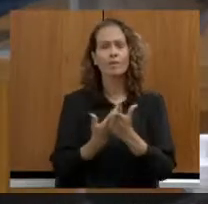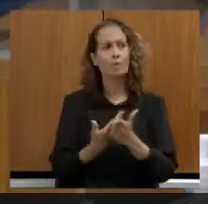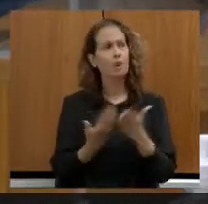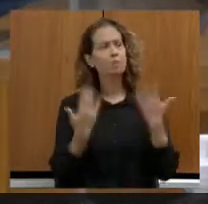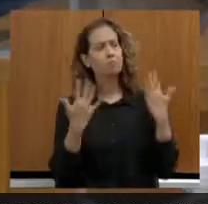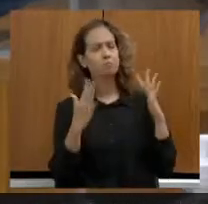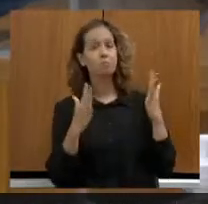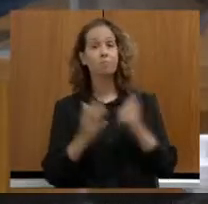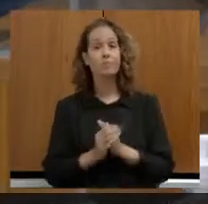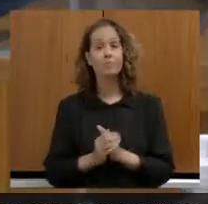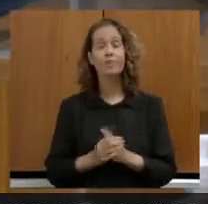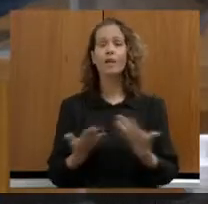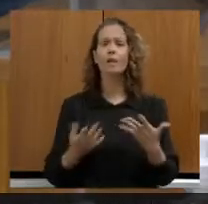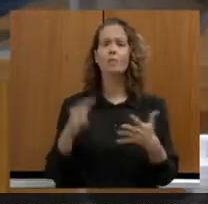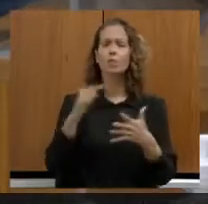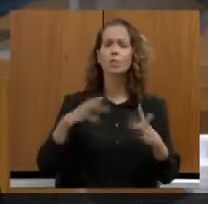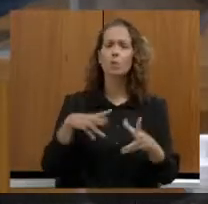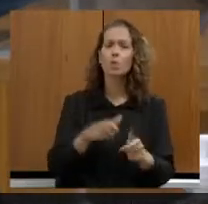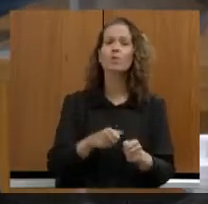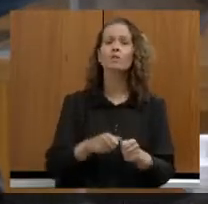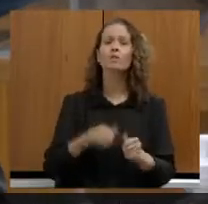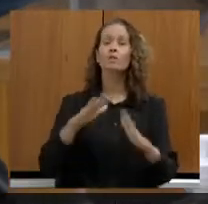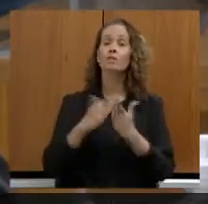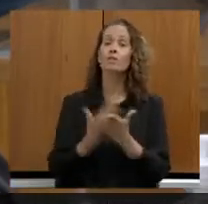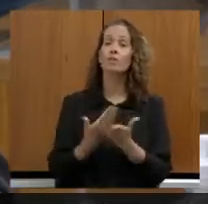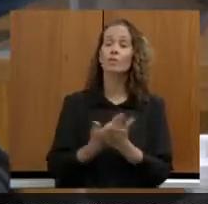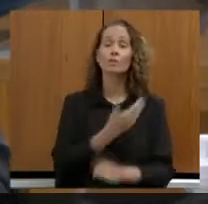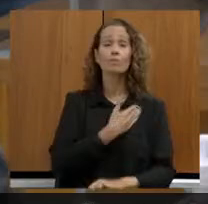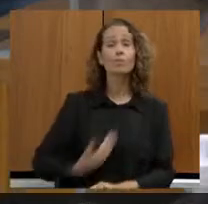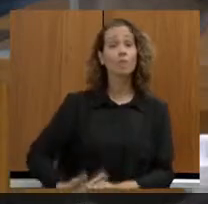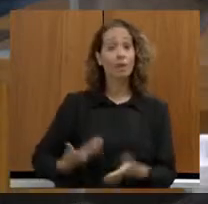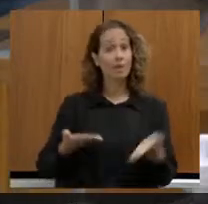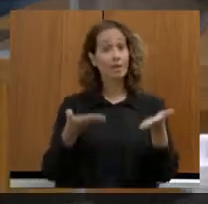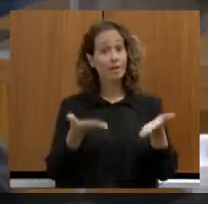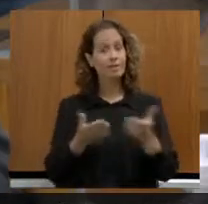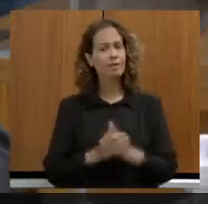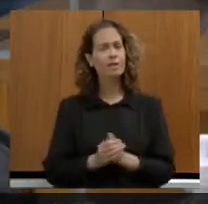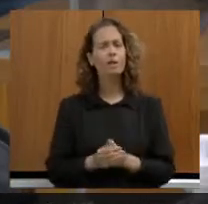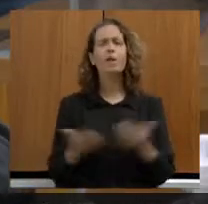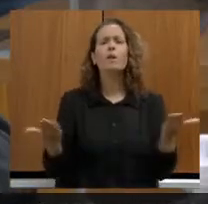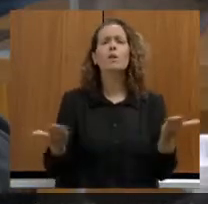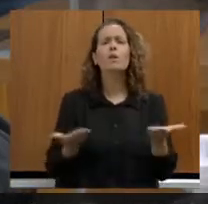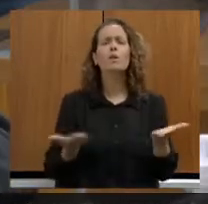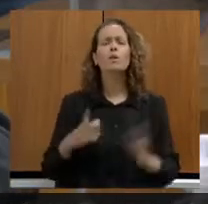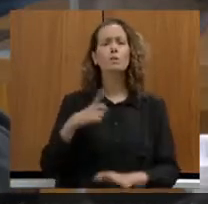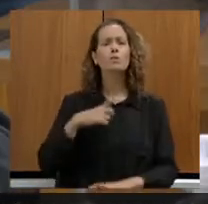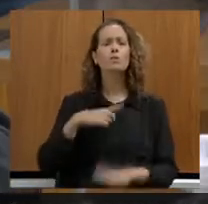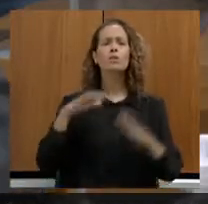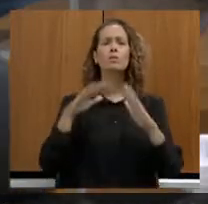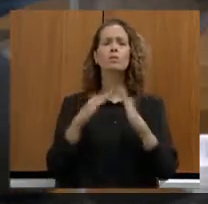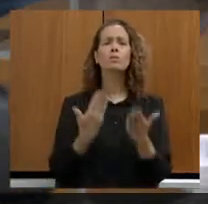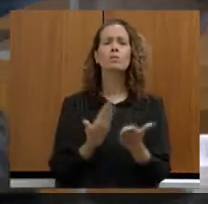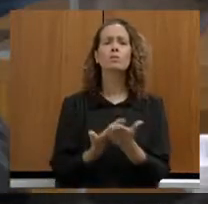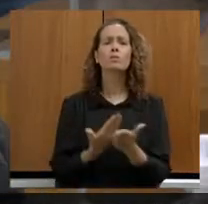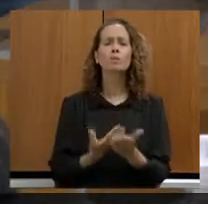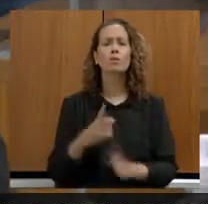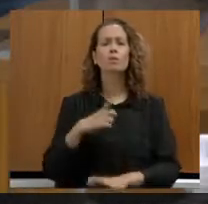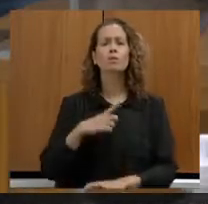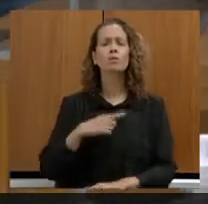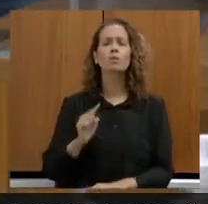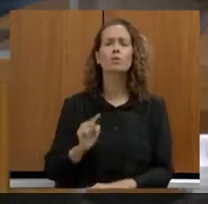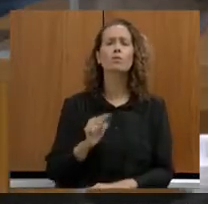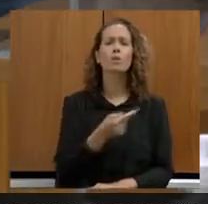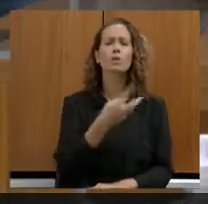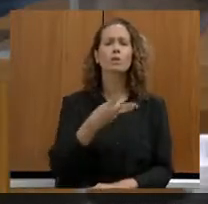todas as escolas públicas eram desse jeito e hoje o que nós temos são escolas que tinha